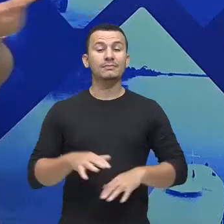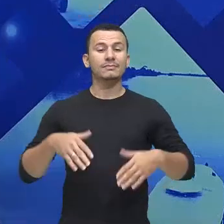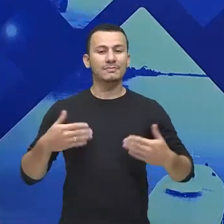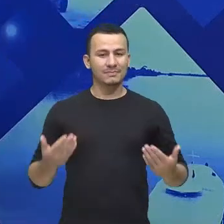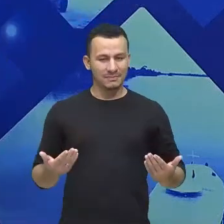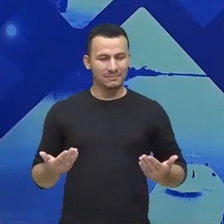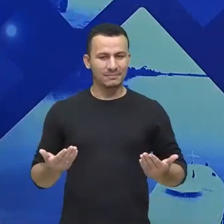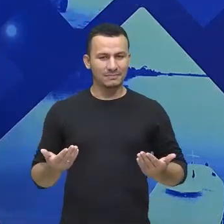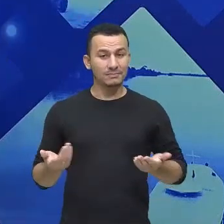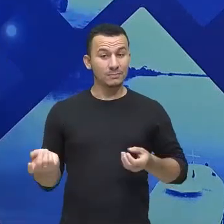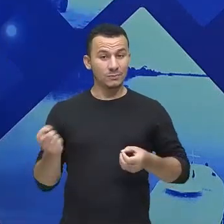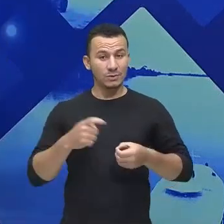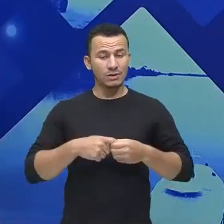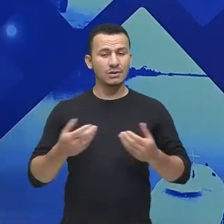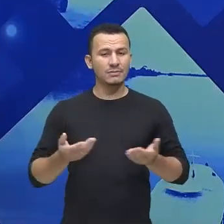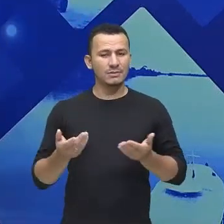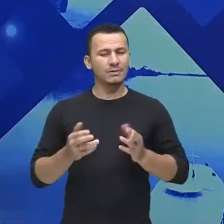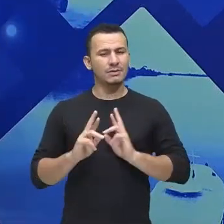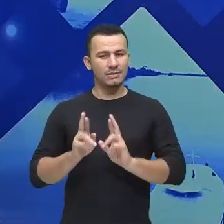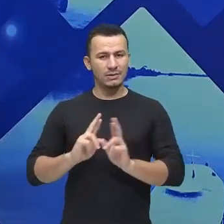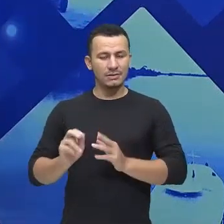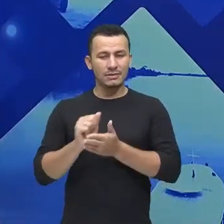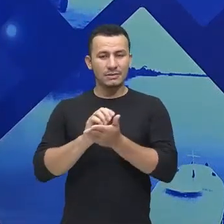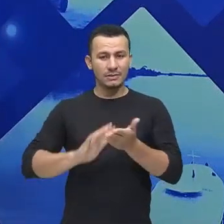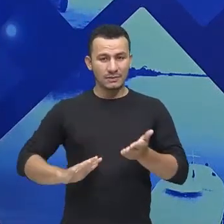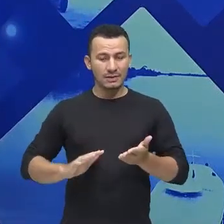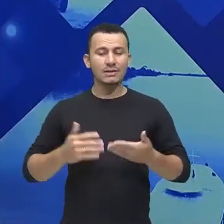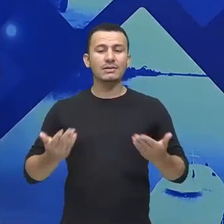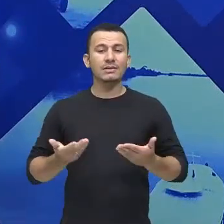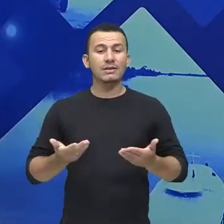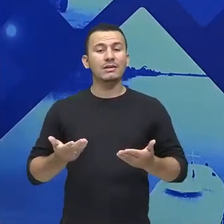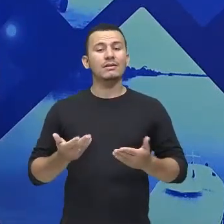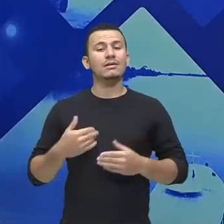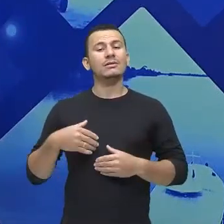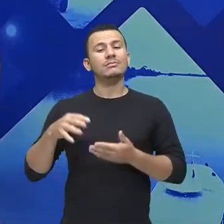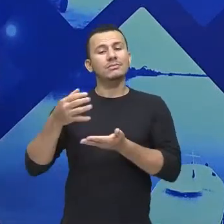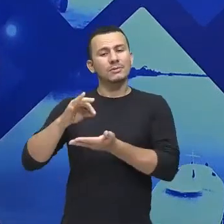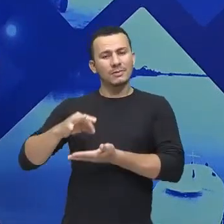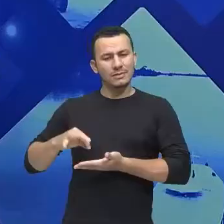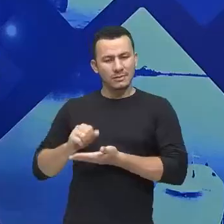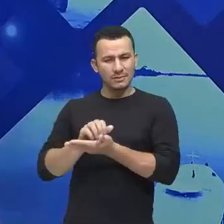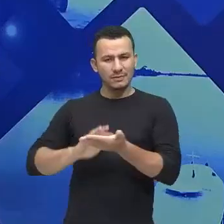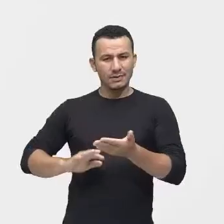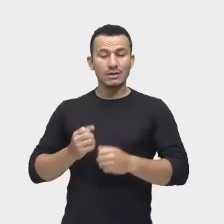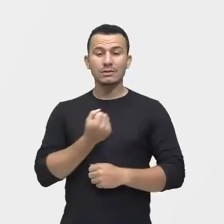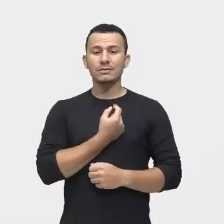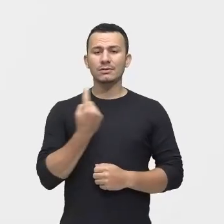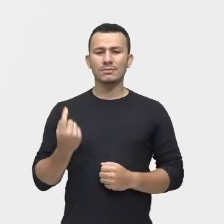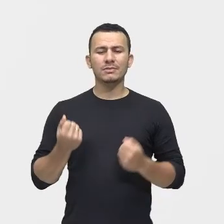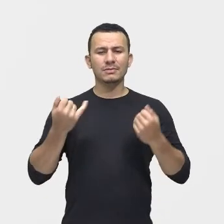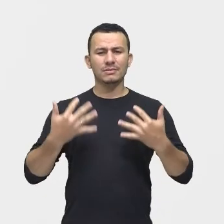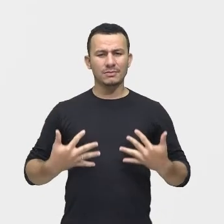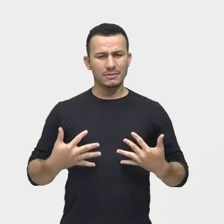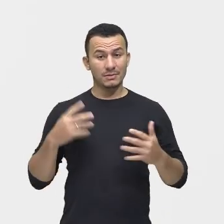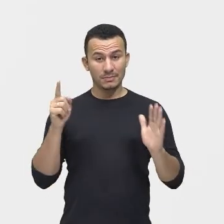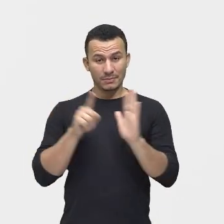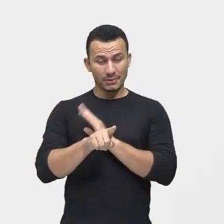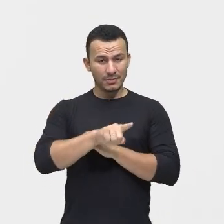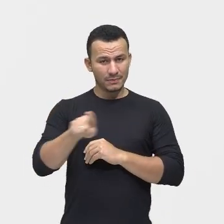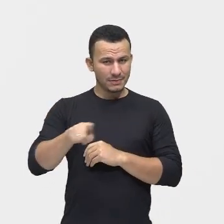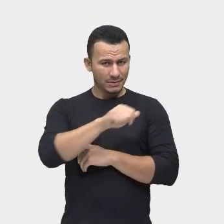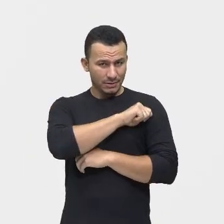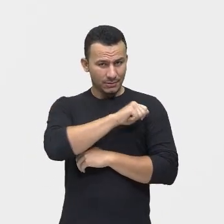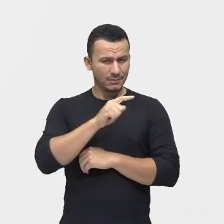Muito bem, estamos de volta e vamos então à nossa correção. Na primeira questão, eu perguntei de vocês